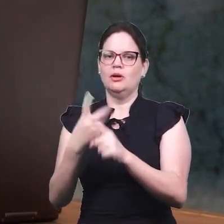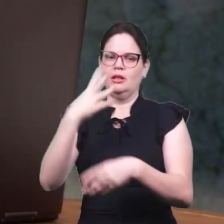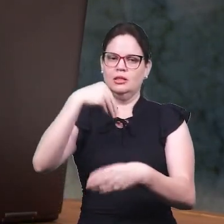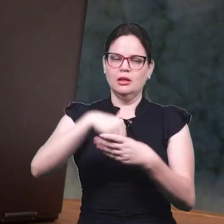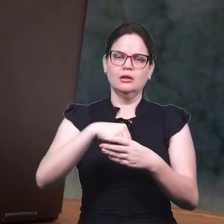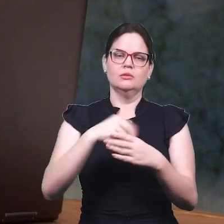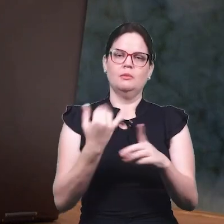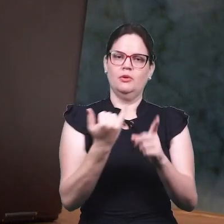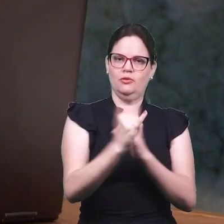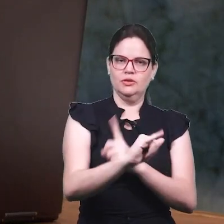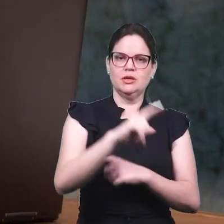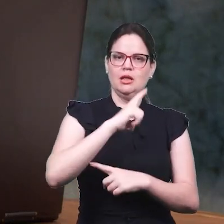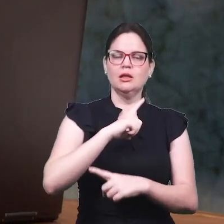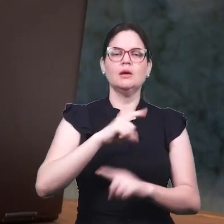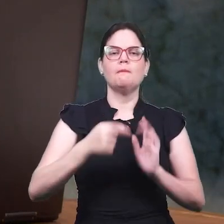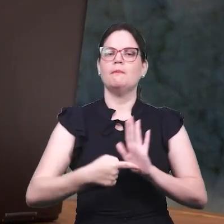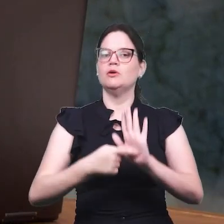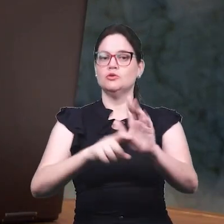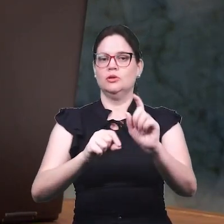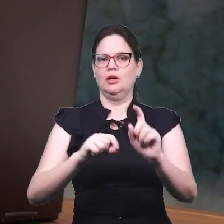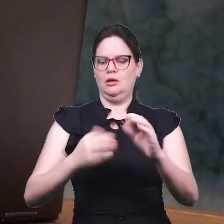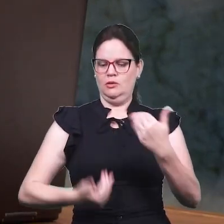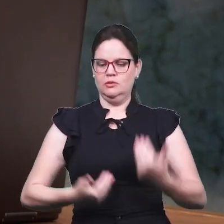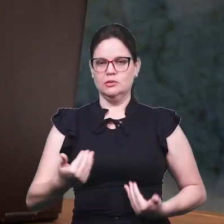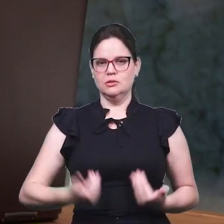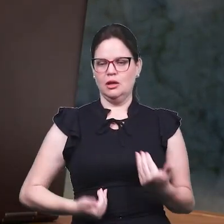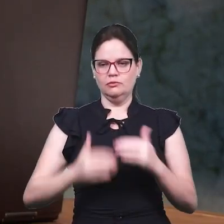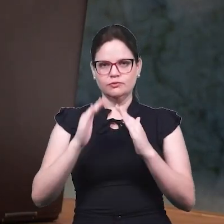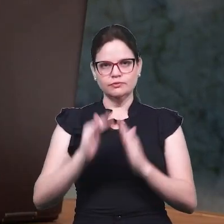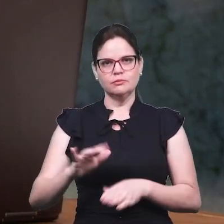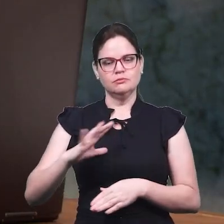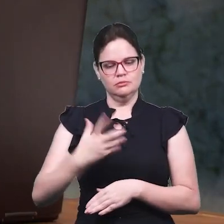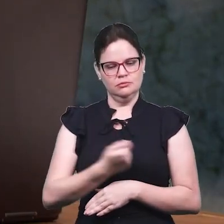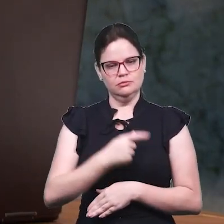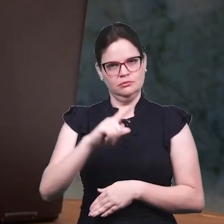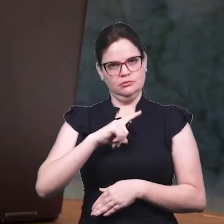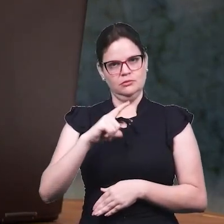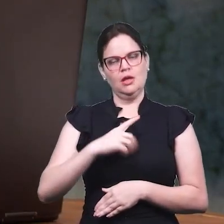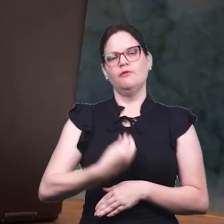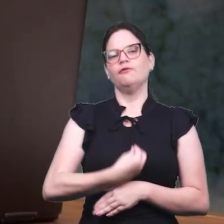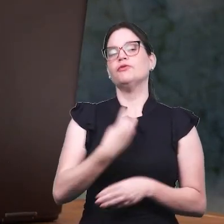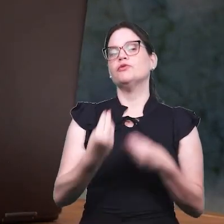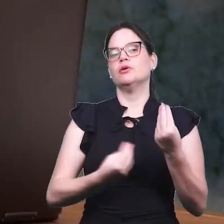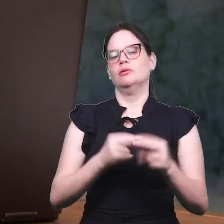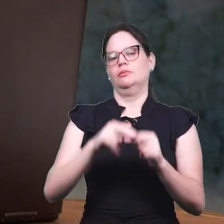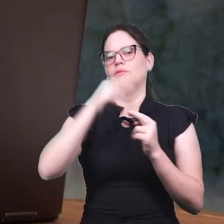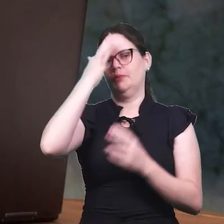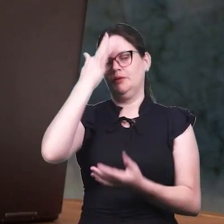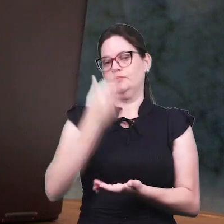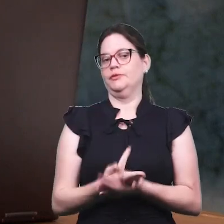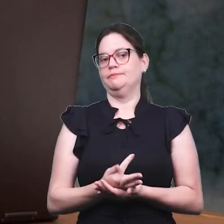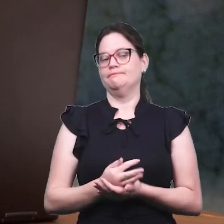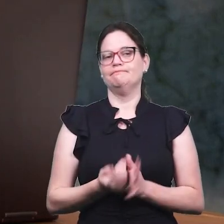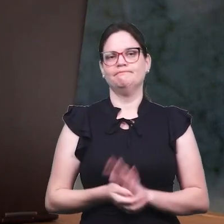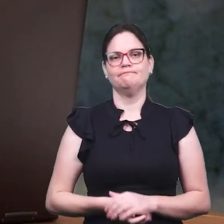Foi o texto usado aqui. Então, no primeiro capítulo,